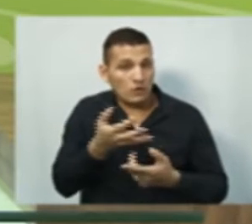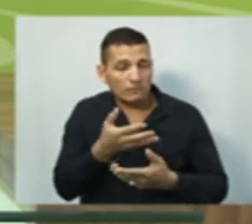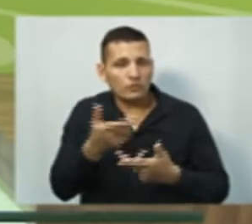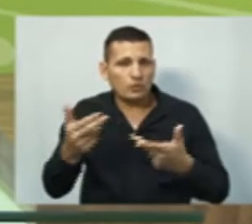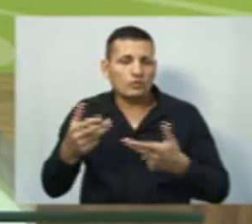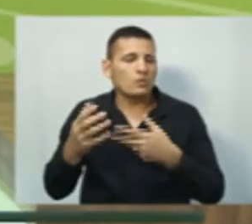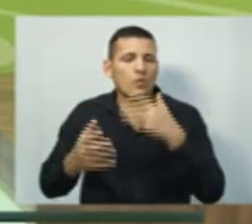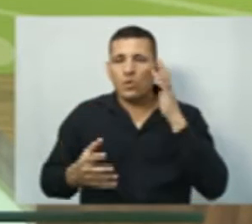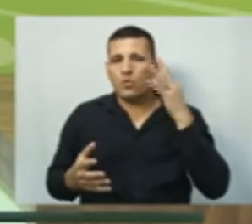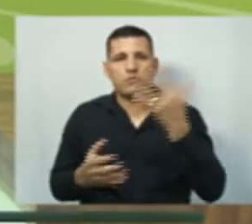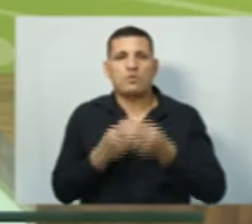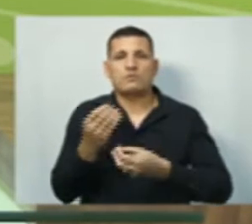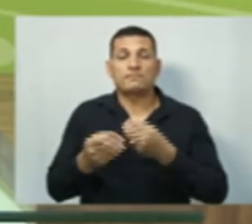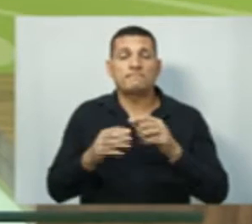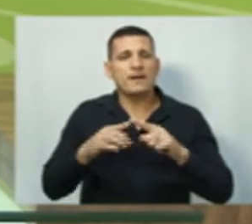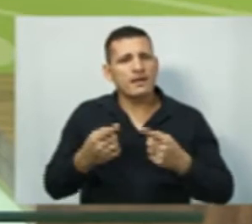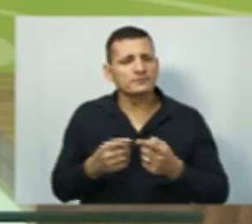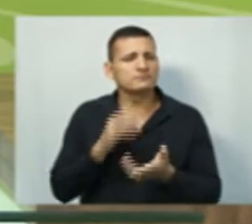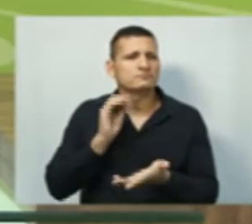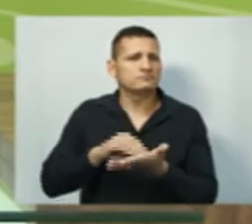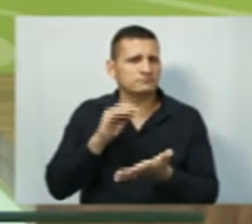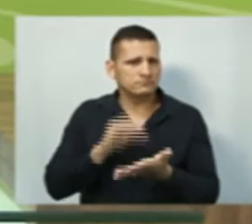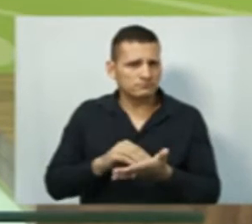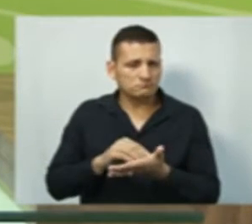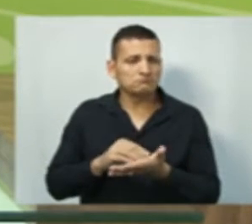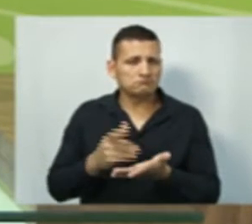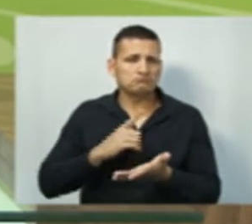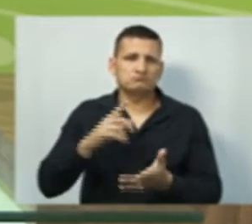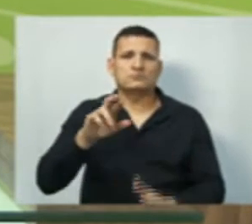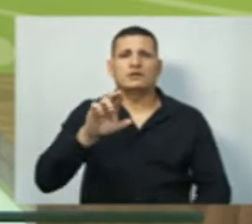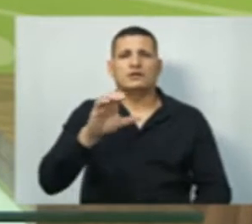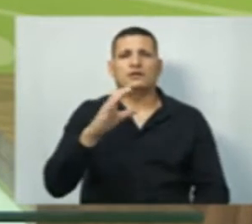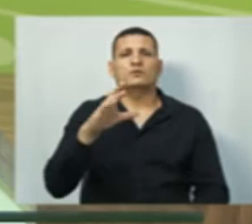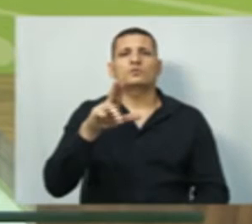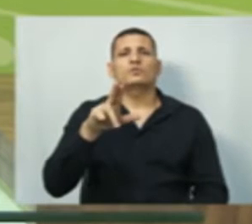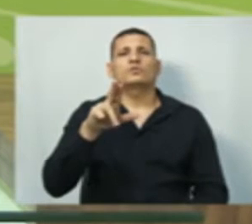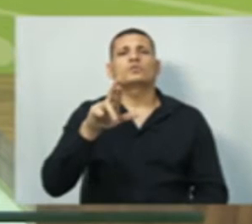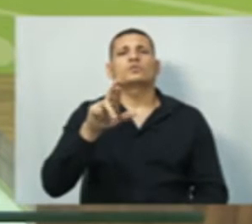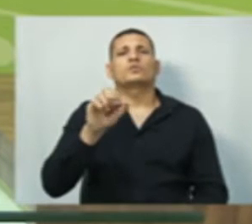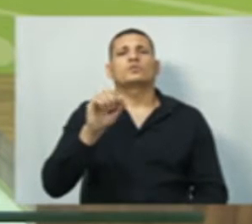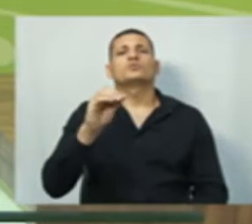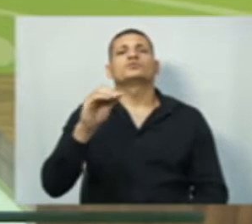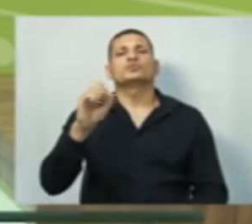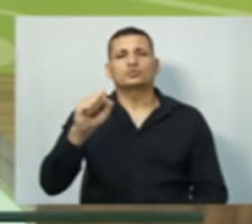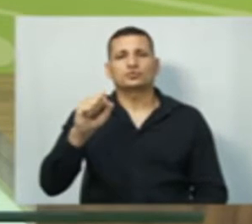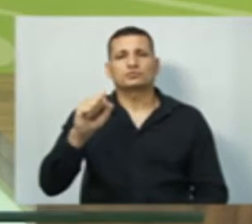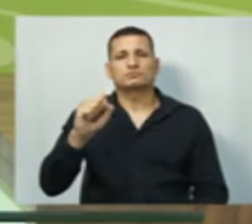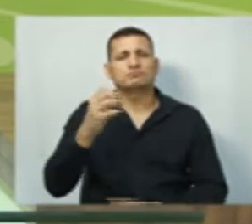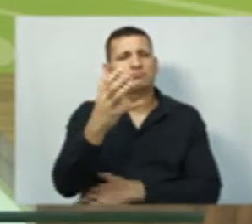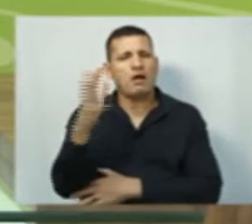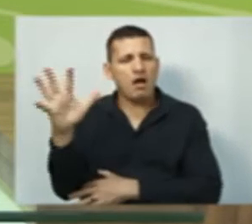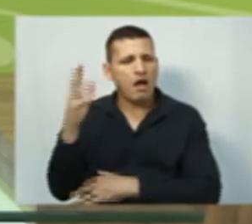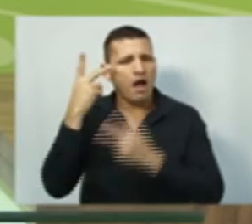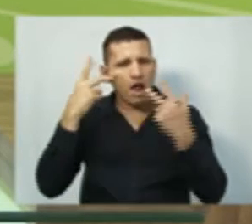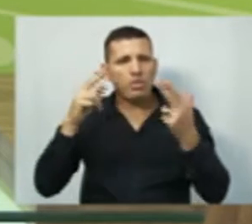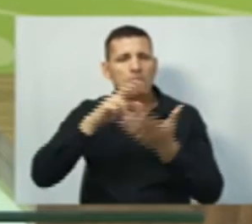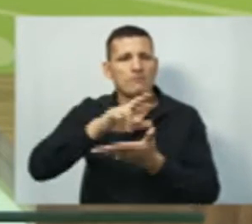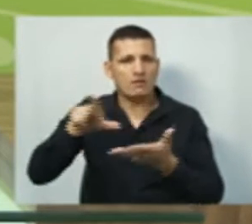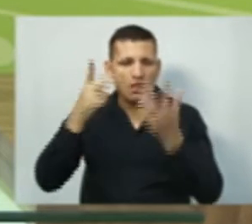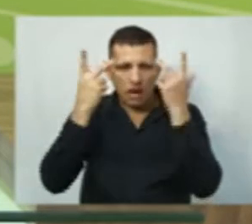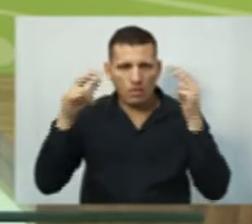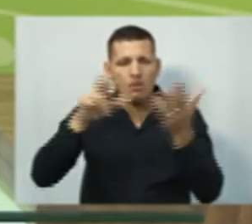pouquinho, mas a escassez, ela remete a esses recursos naturais que a gente tem, mas tem de forma